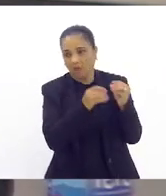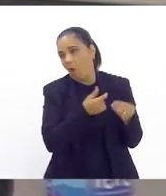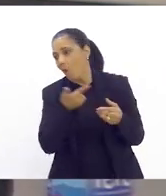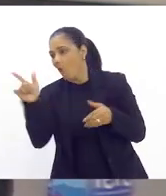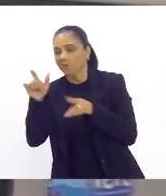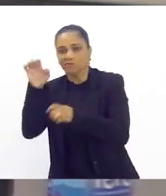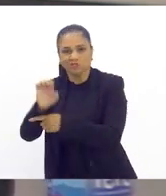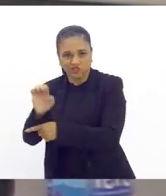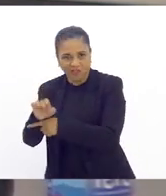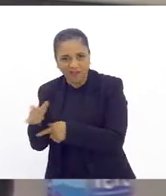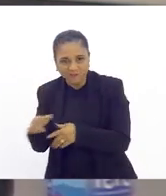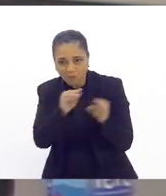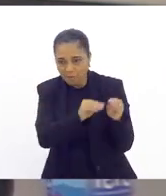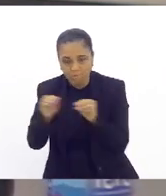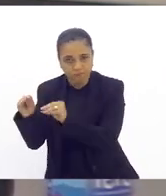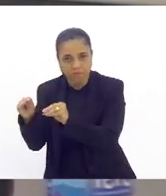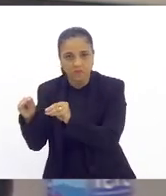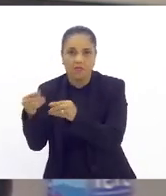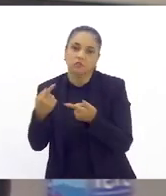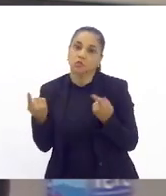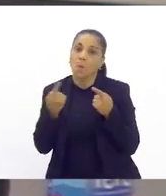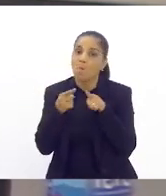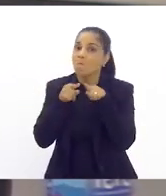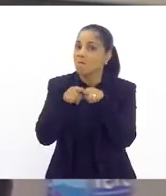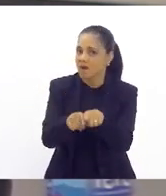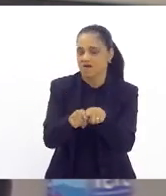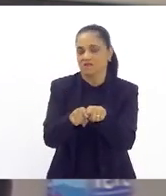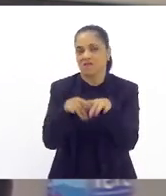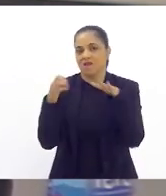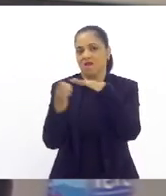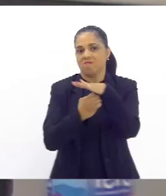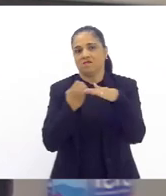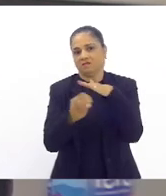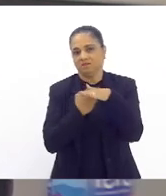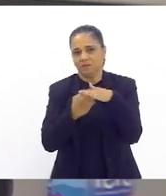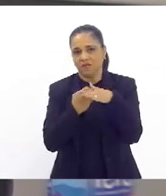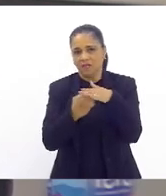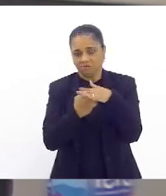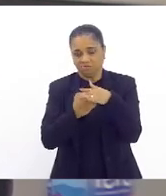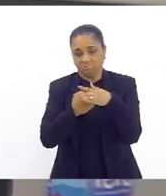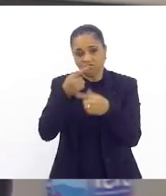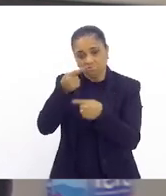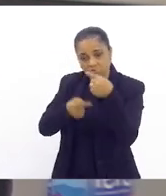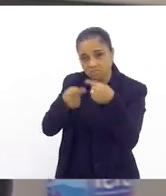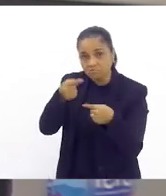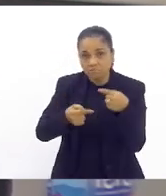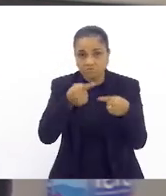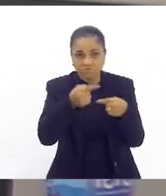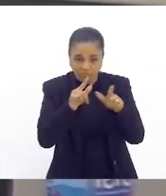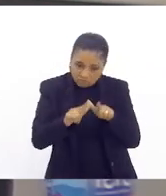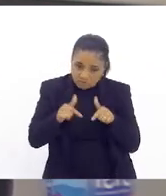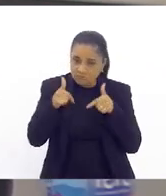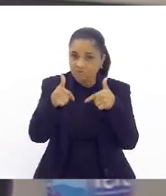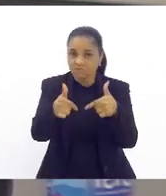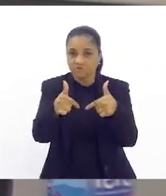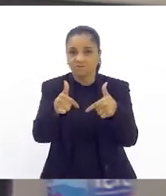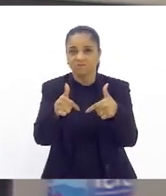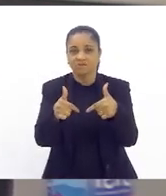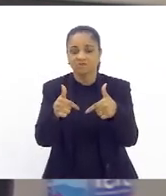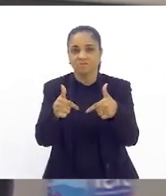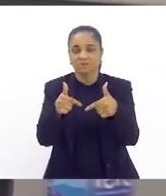nesses concessionárias a gente também é parceiro das funcionários estamos em conjunto com cada uma delas discutindo ações e que a gente possa